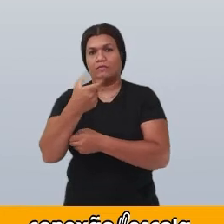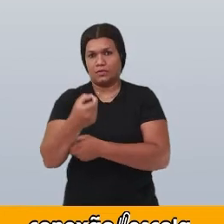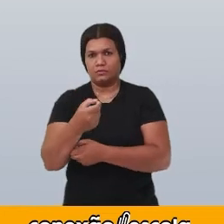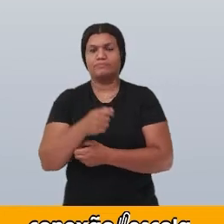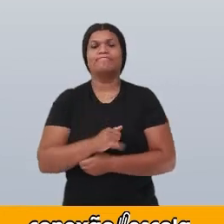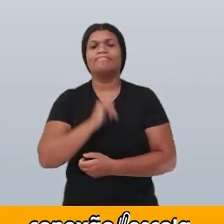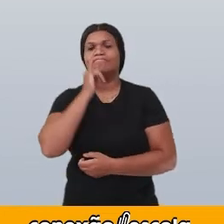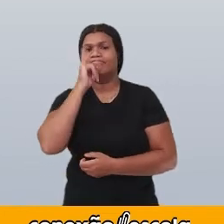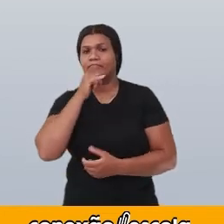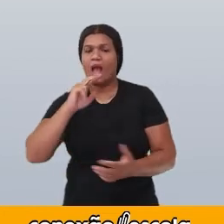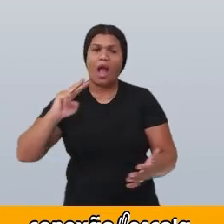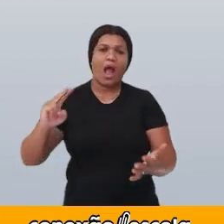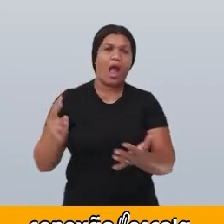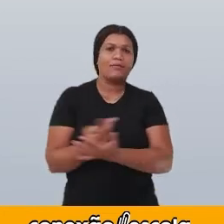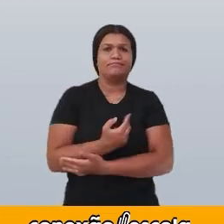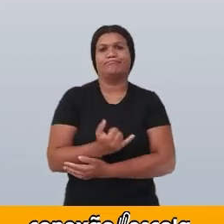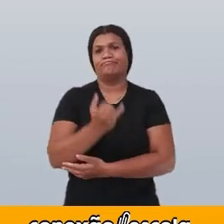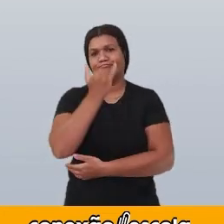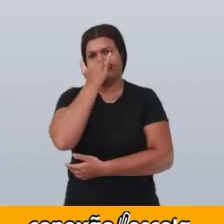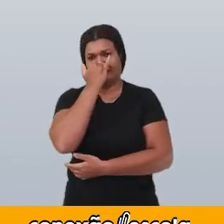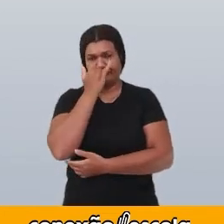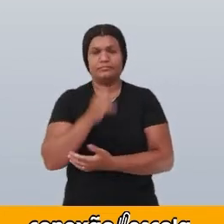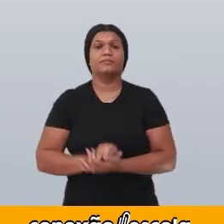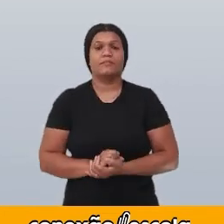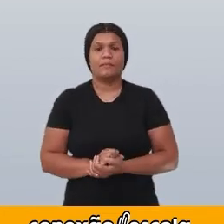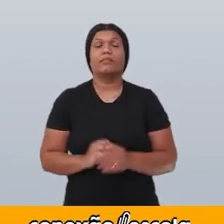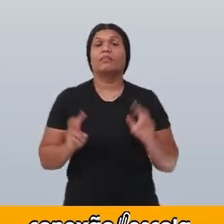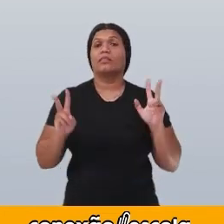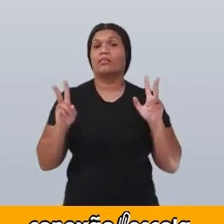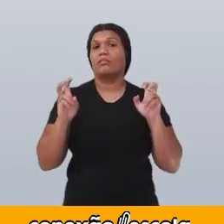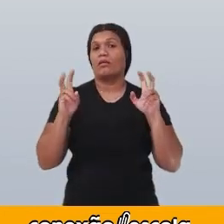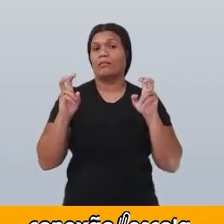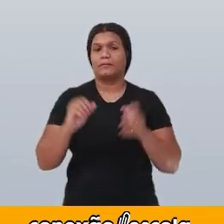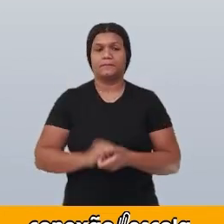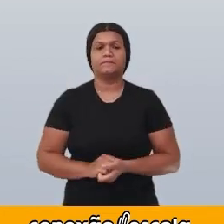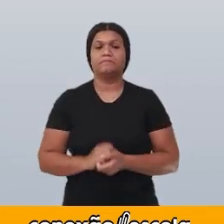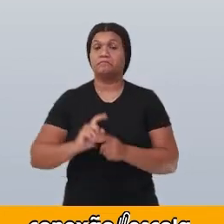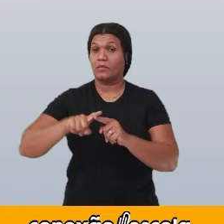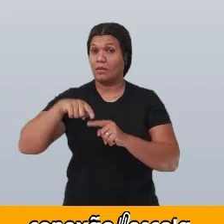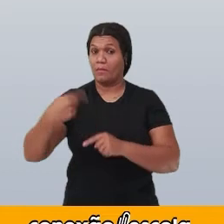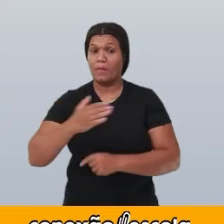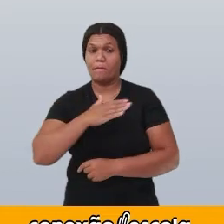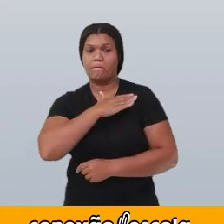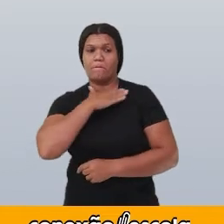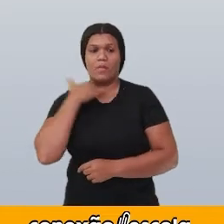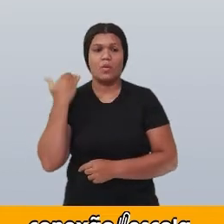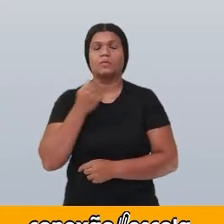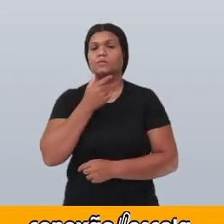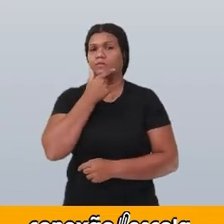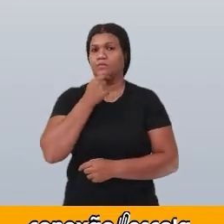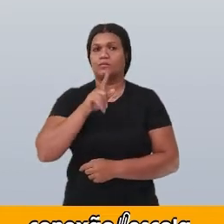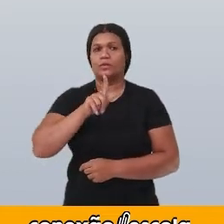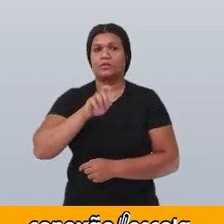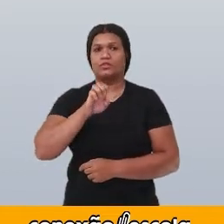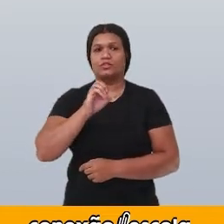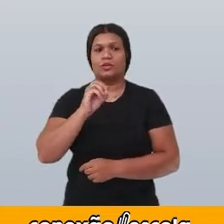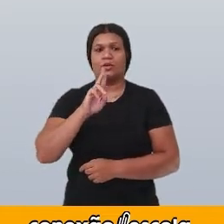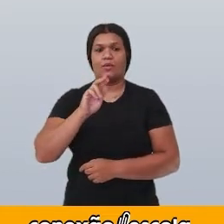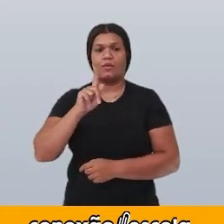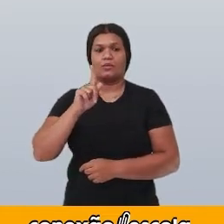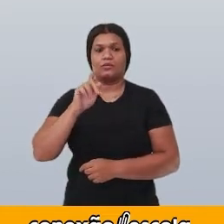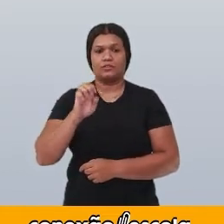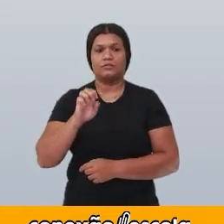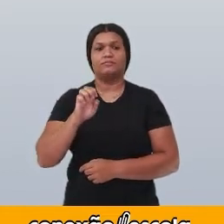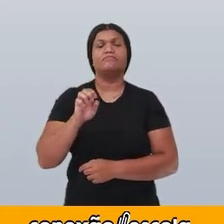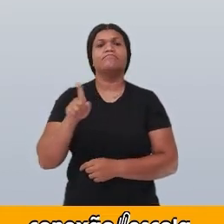triste acontecimento. Vamos então ao título. Após a morte de George Floyd, Estados Unidos